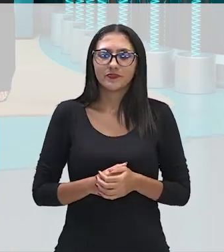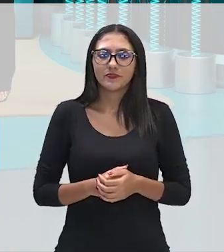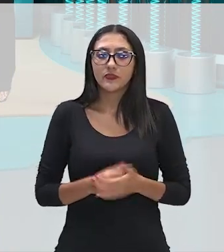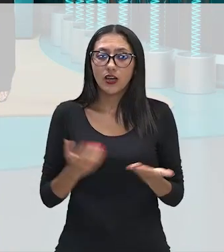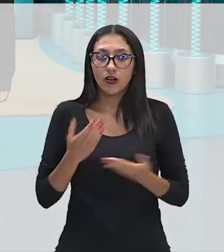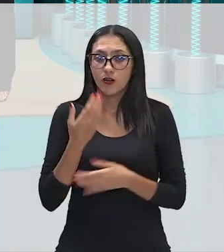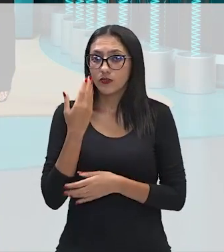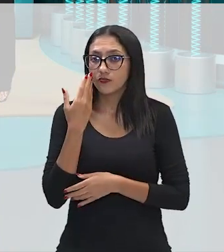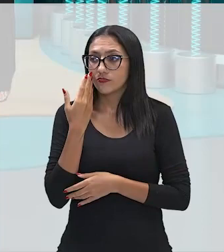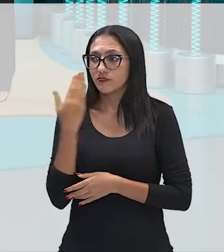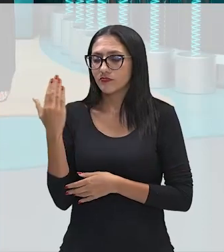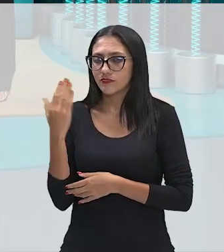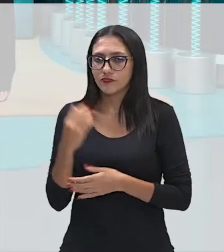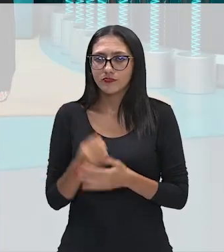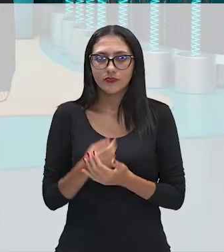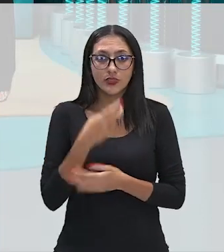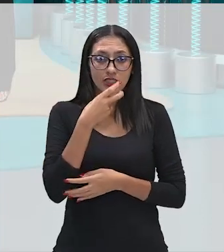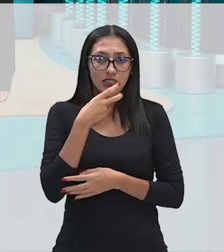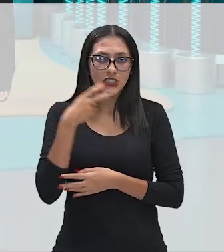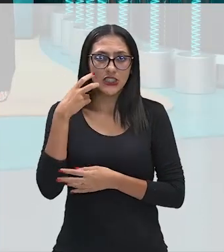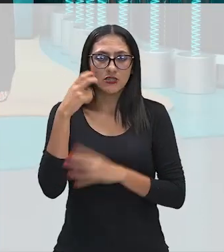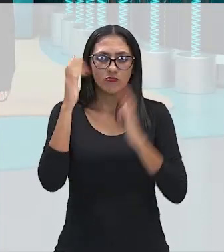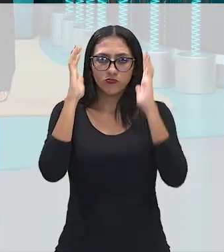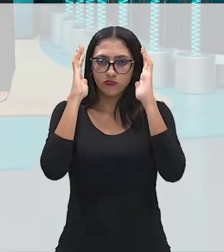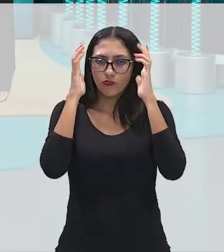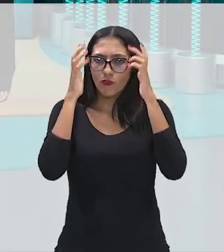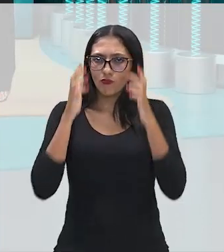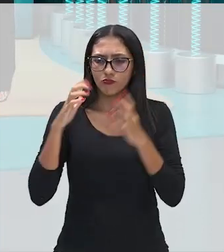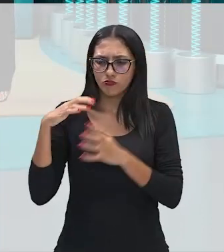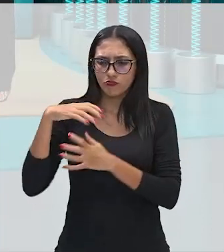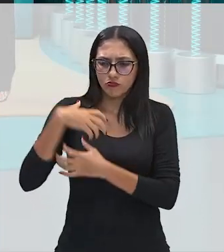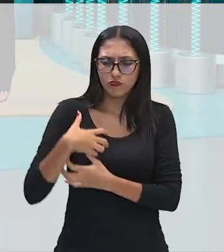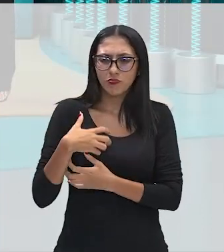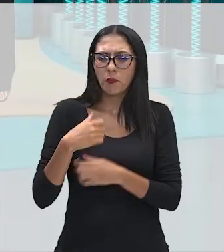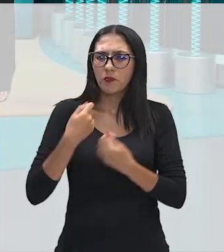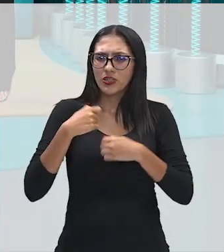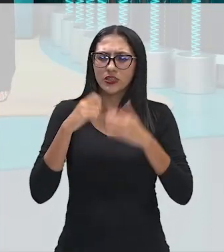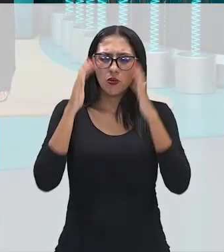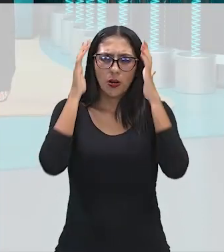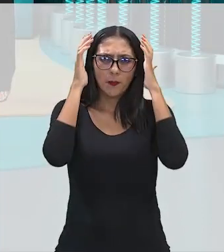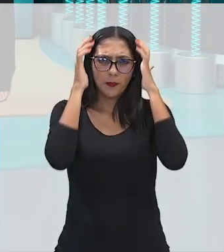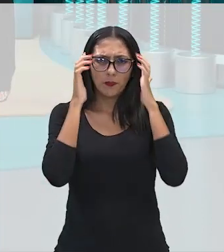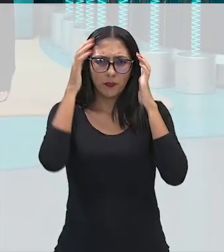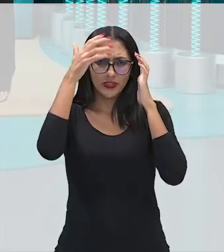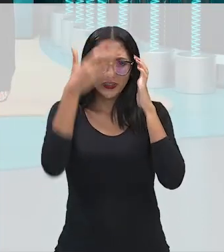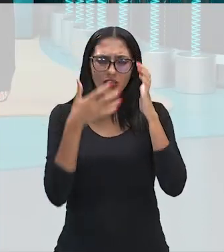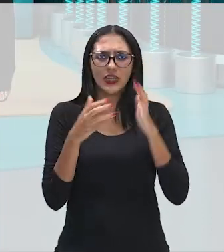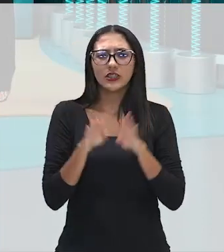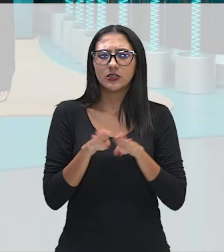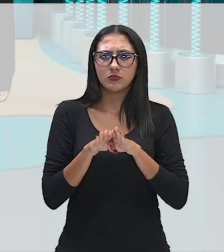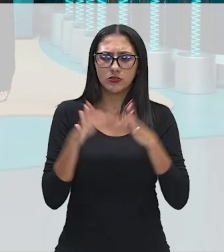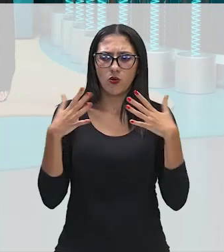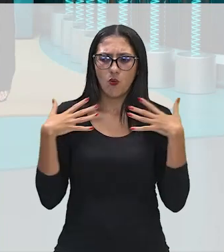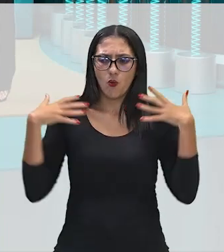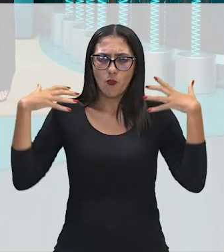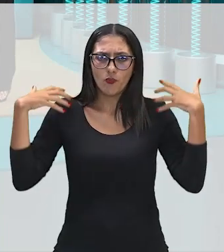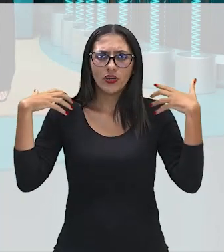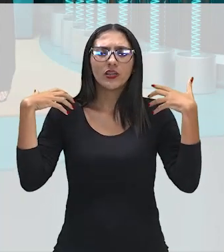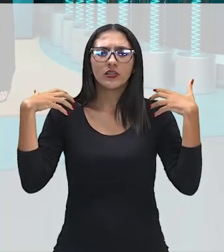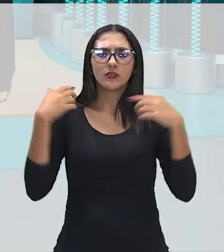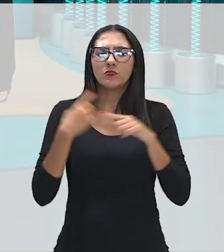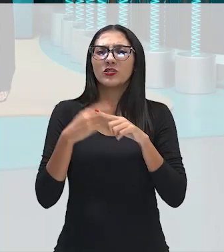americano, realmente precisa desses equipamentos, né, de proteção, como o capacete, as ombreiras, porque é um jogo de